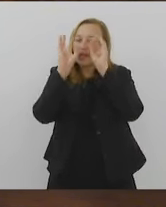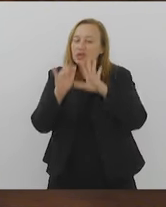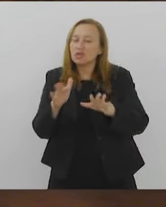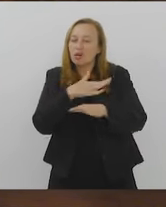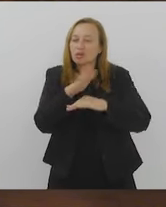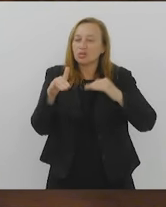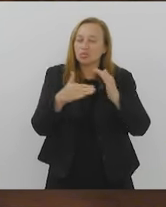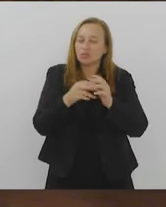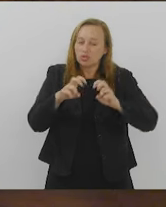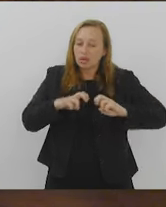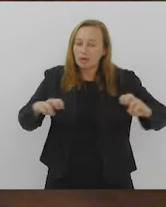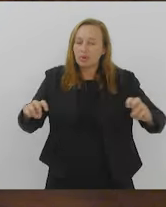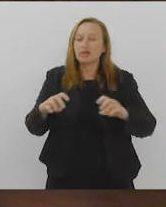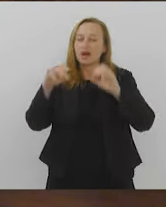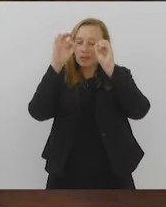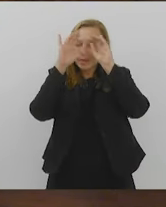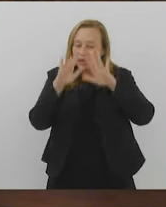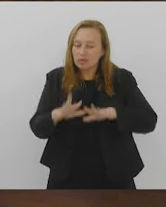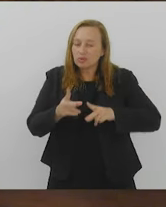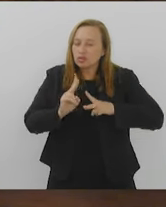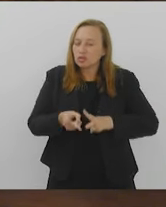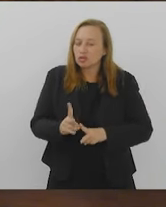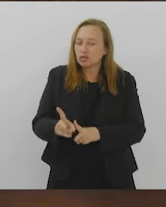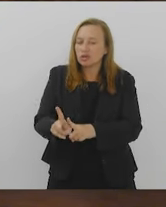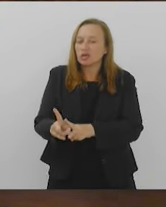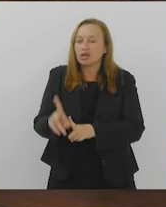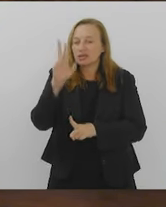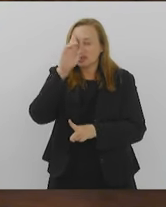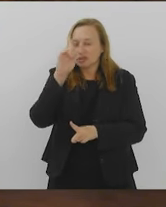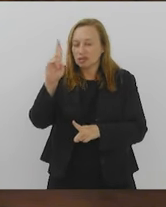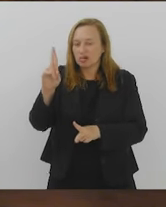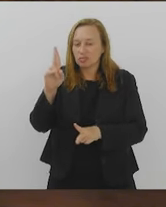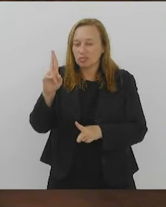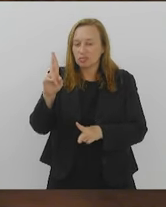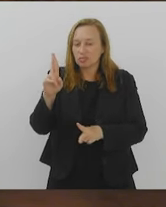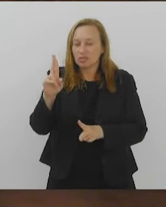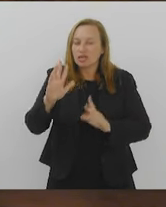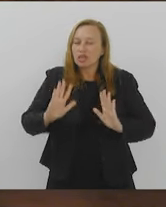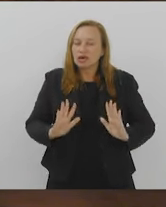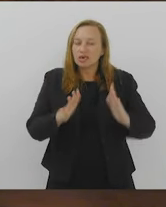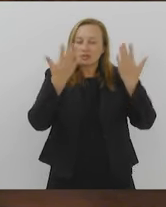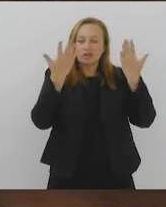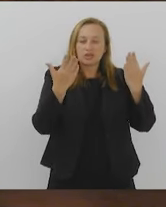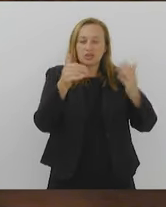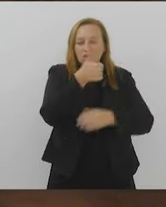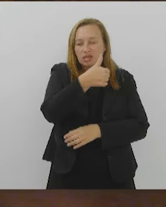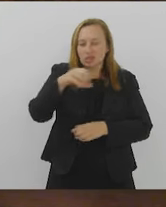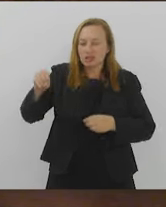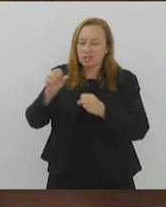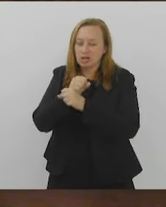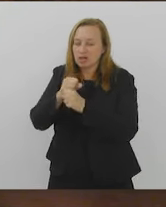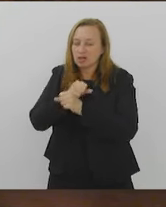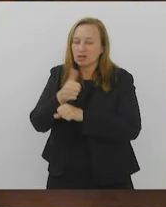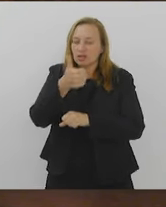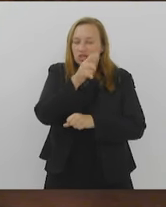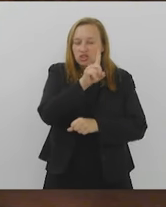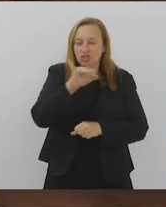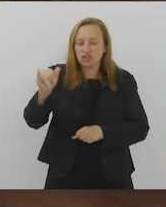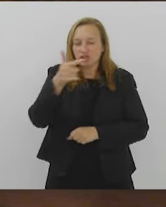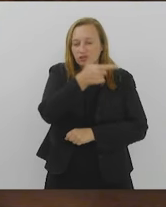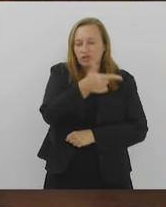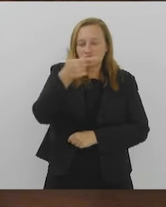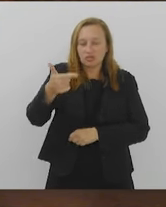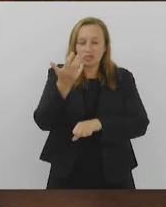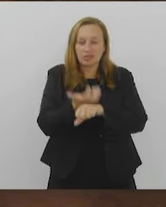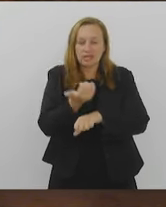mesa e abençoa em continuidade, Senhor, as festividades do centenário, dia 22 na Praça